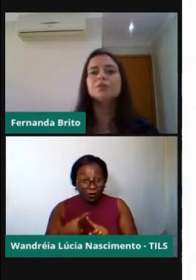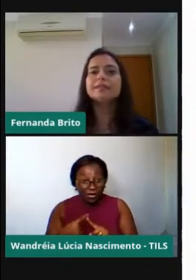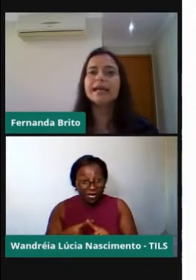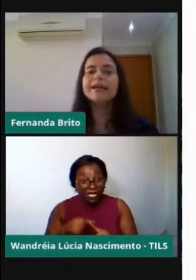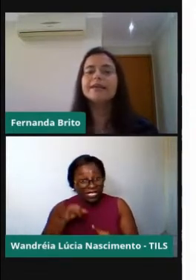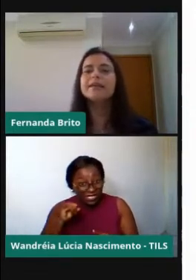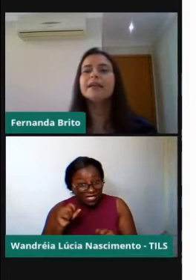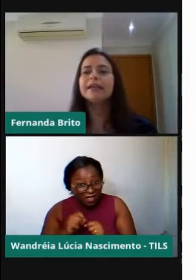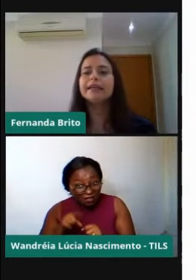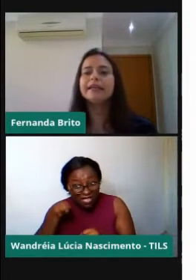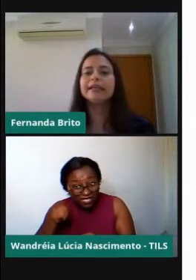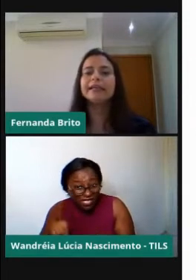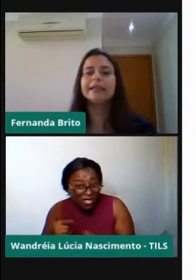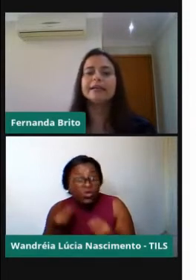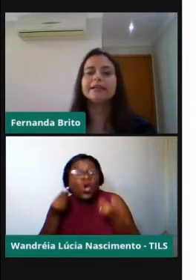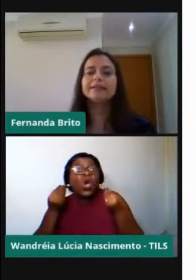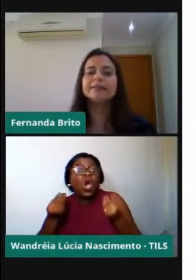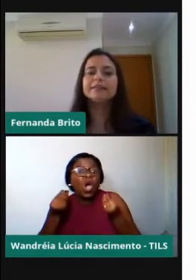a gente não consegue